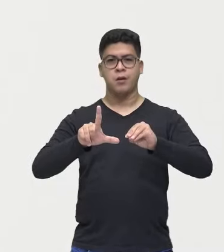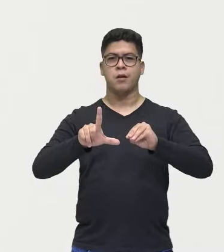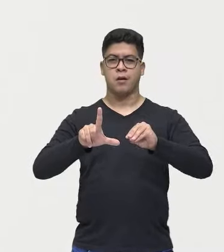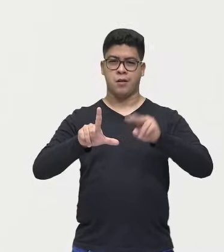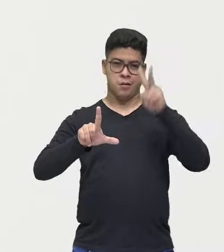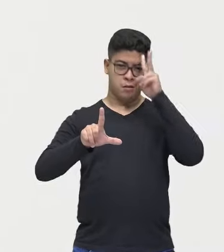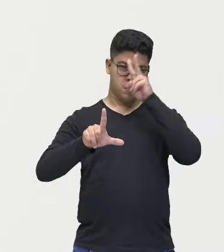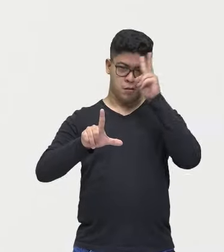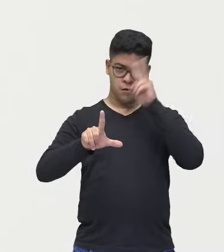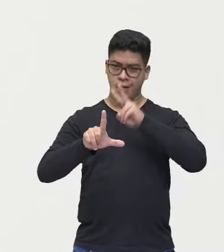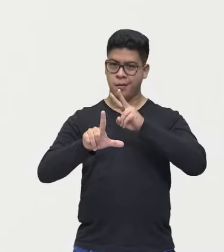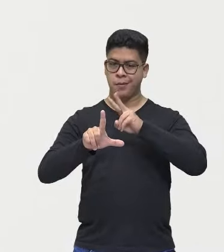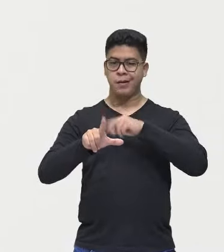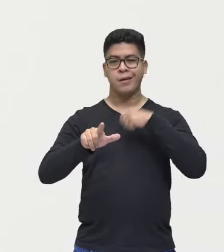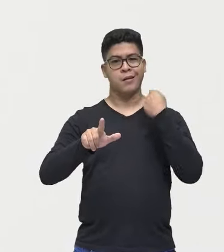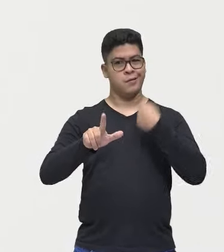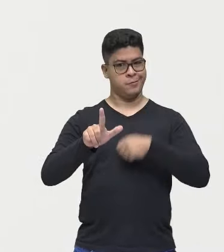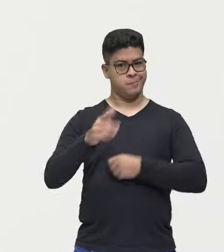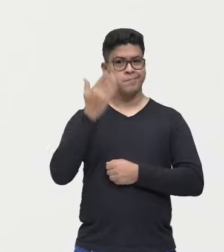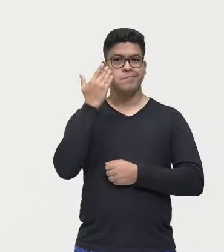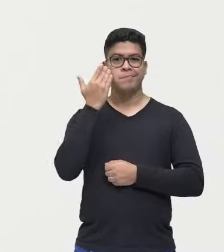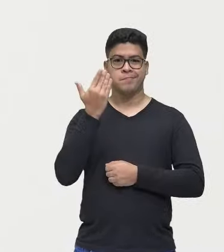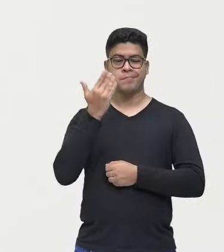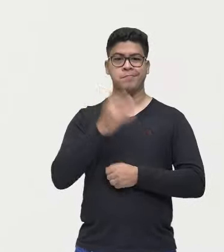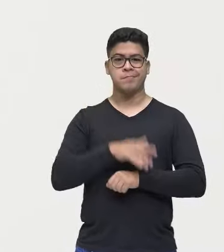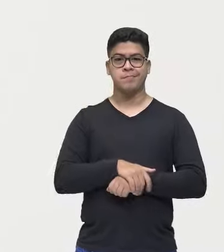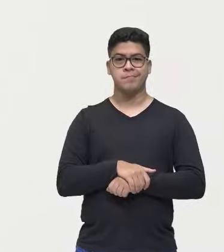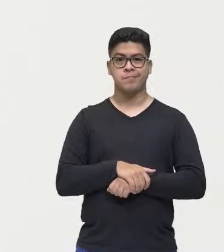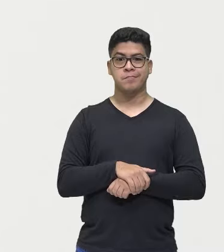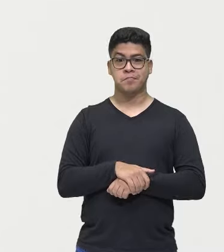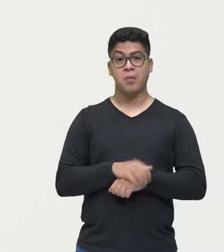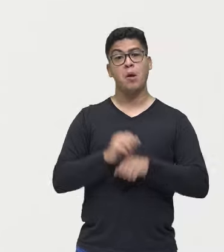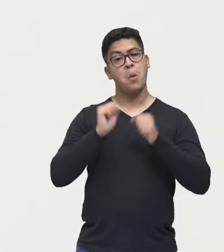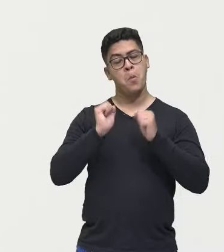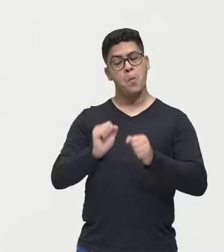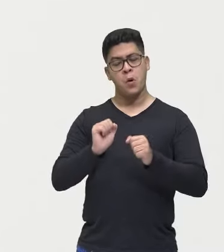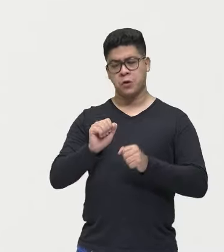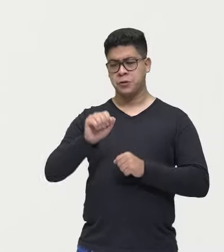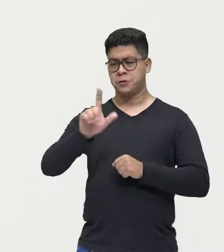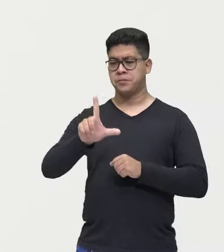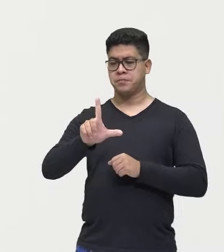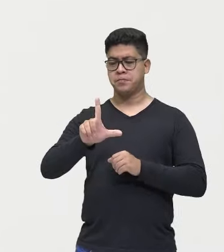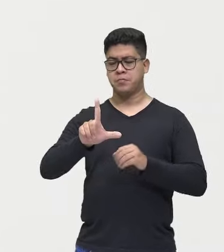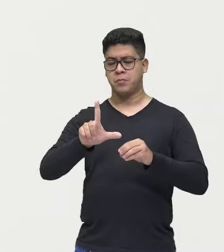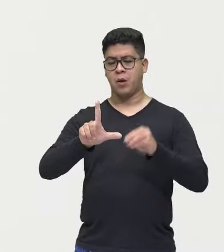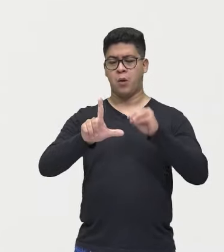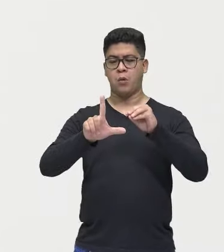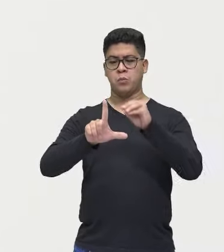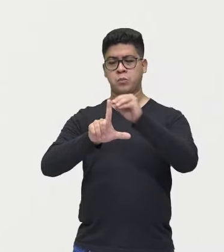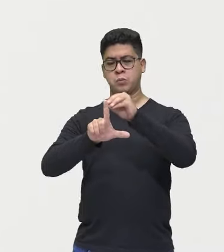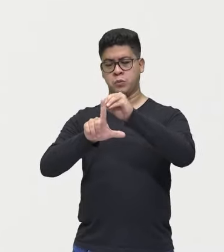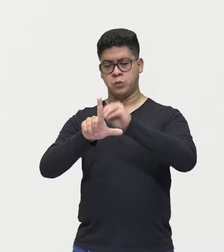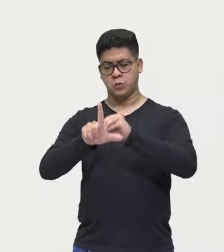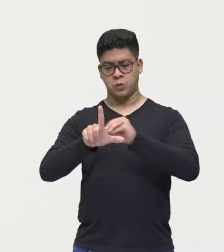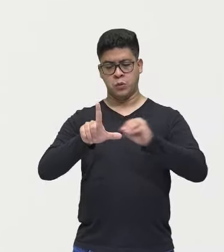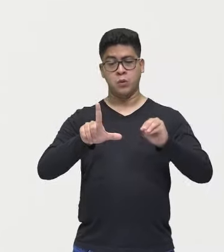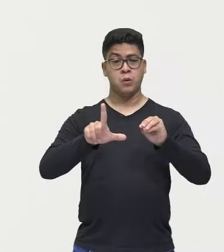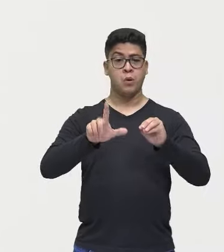que tem formato de L. Para cá, mas também pode ir para cá, então direita ou esquerda. Para